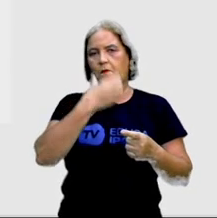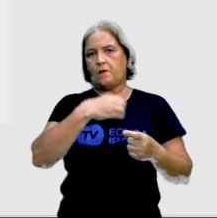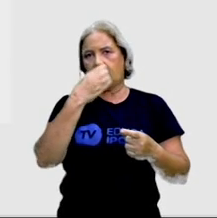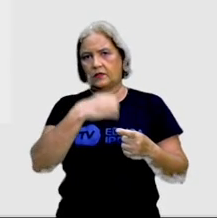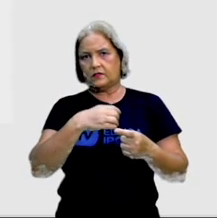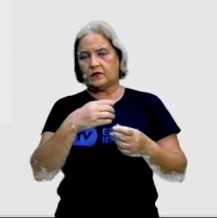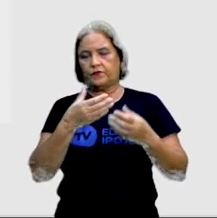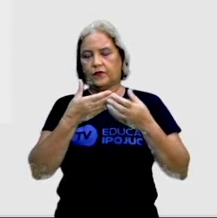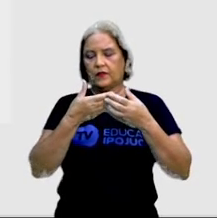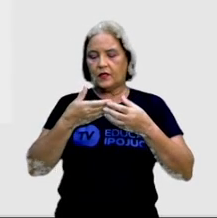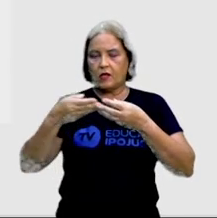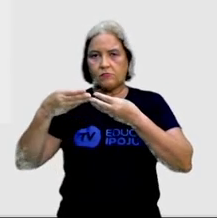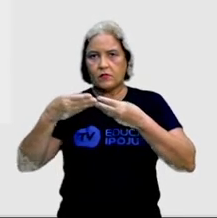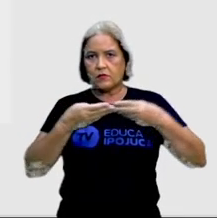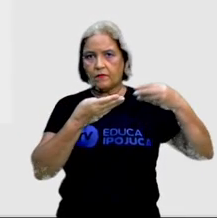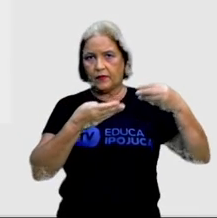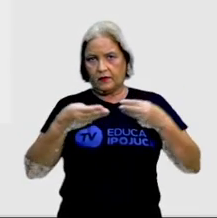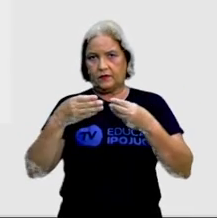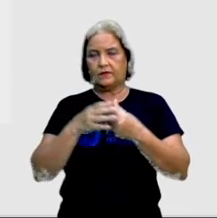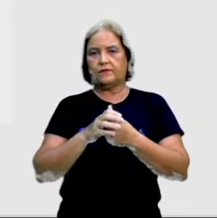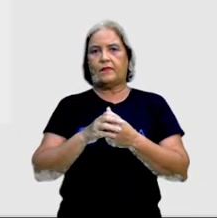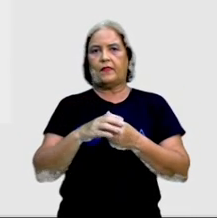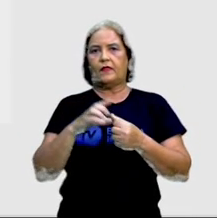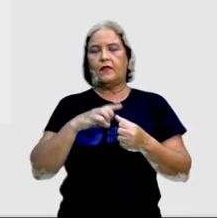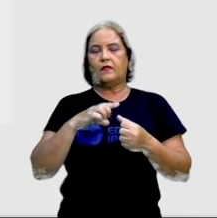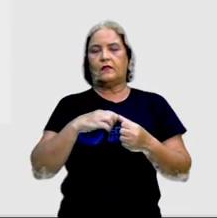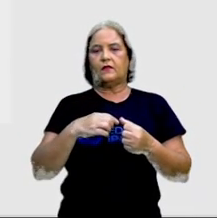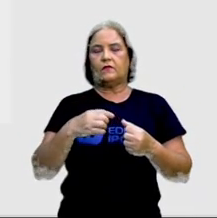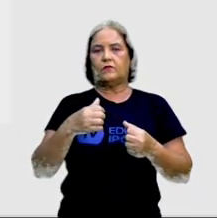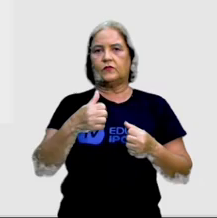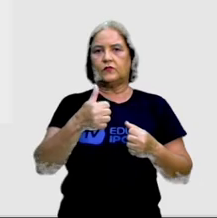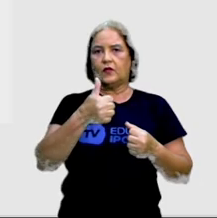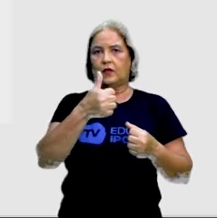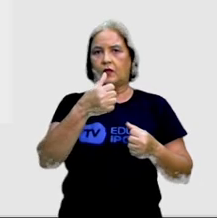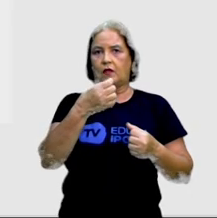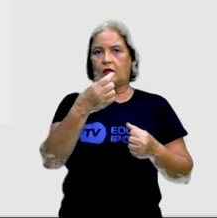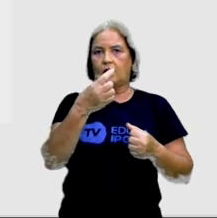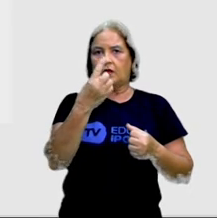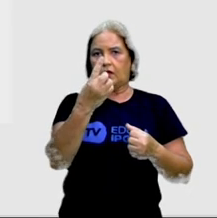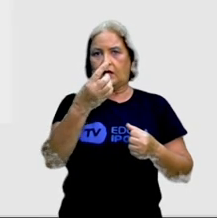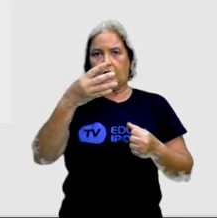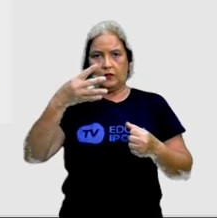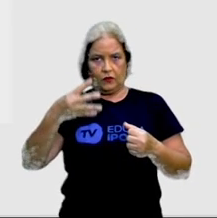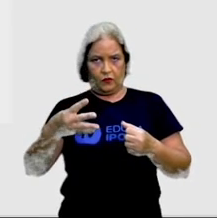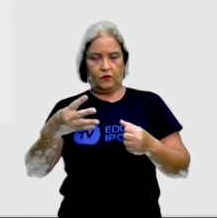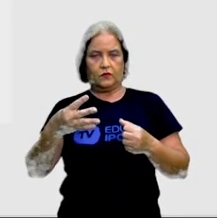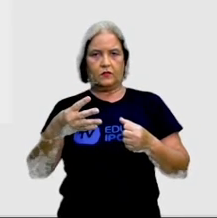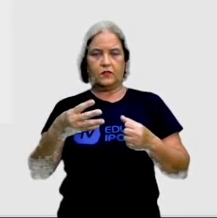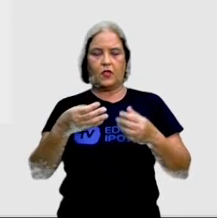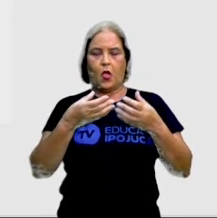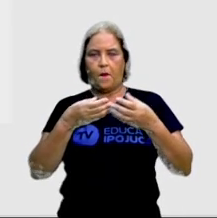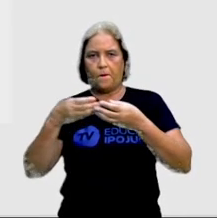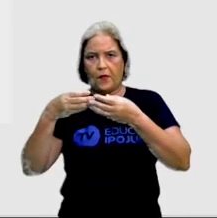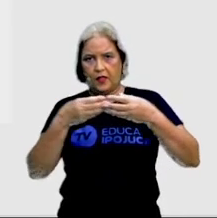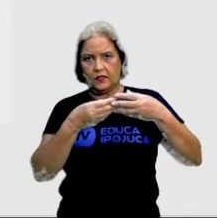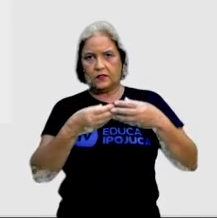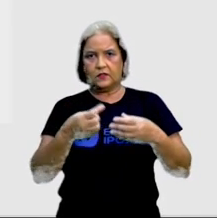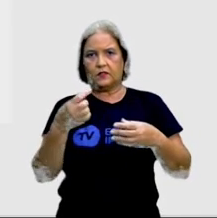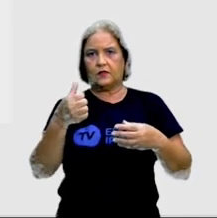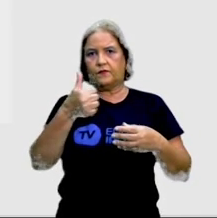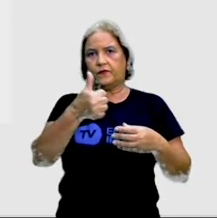e melancias nós temos o total de 14 melancias e o total de 13